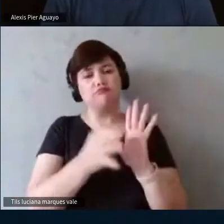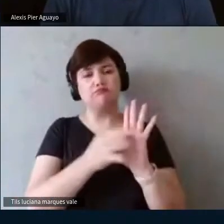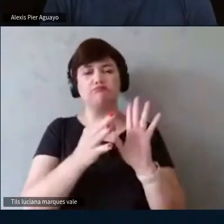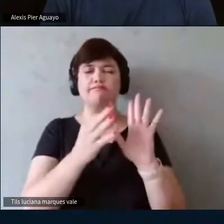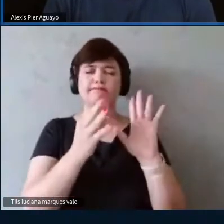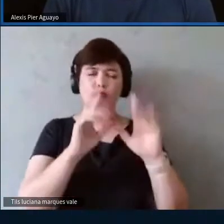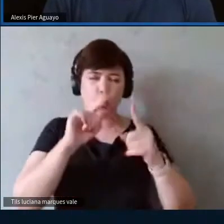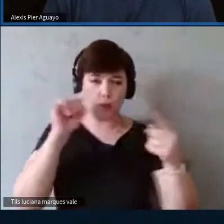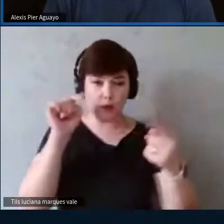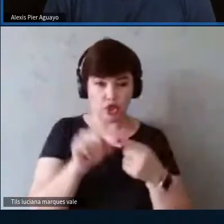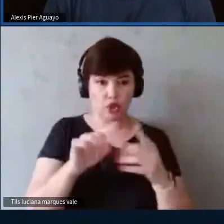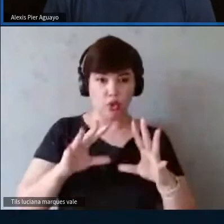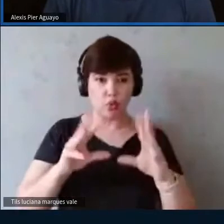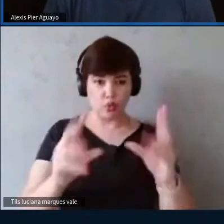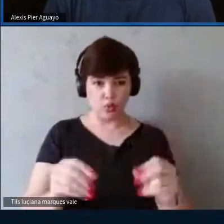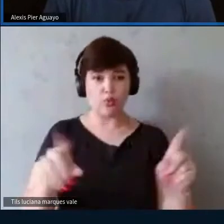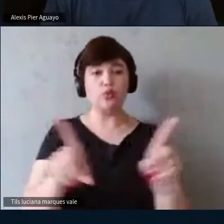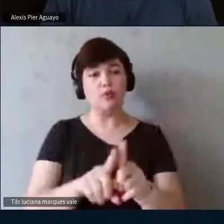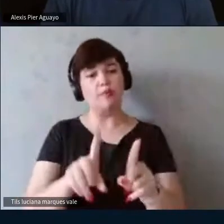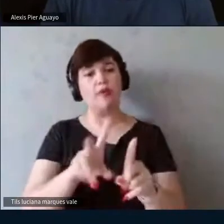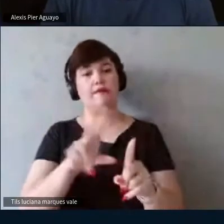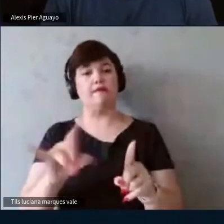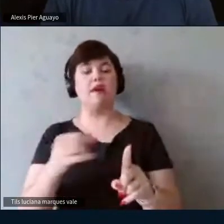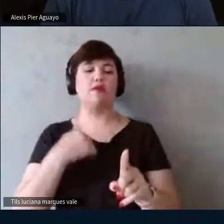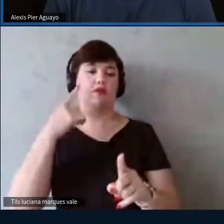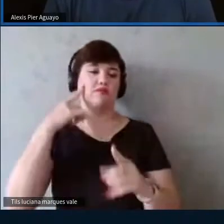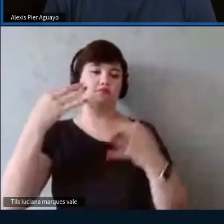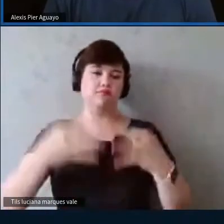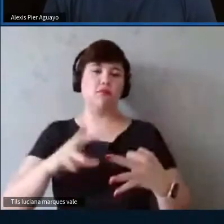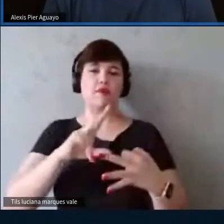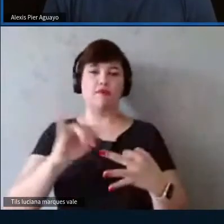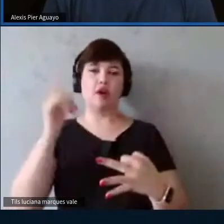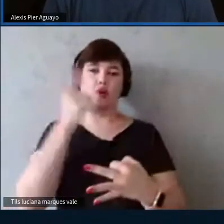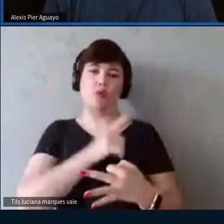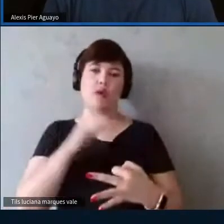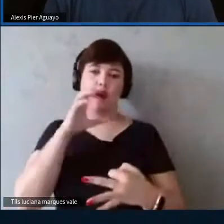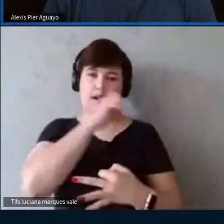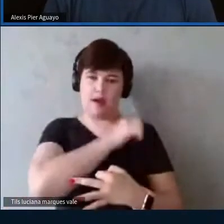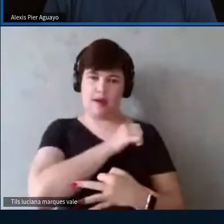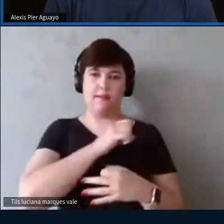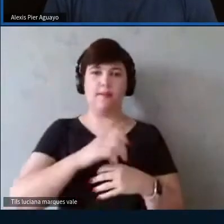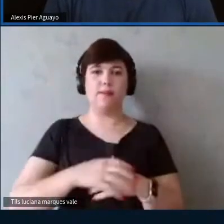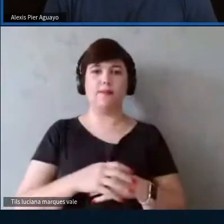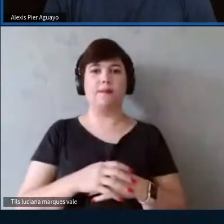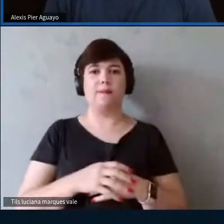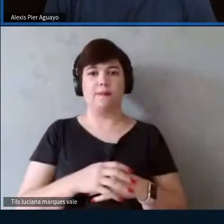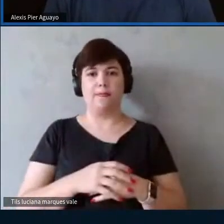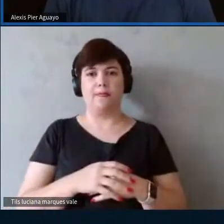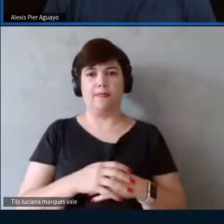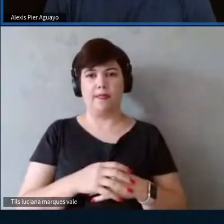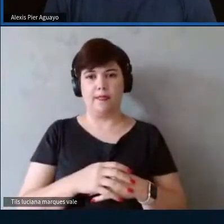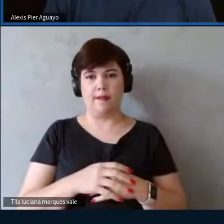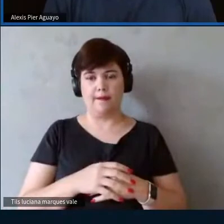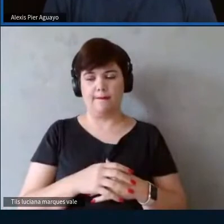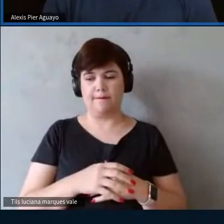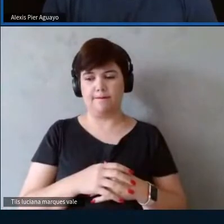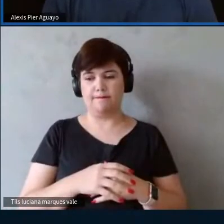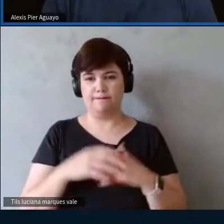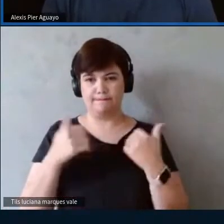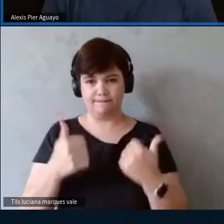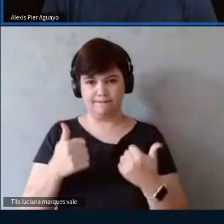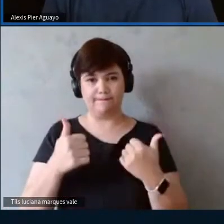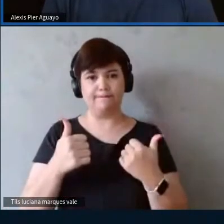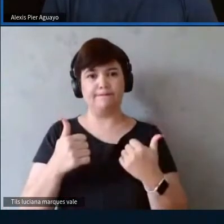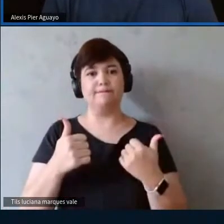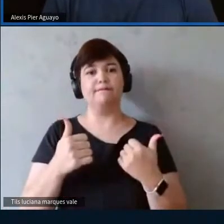Muito objetivas e que tenho certeza que você vai conseguir fazer rapidamente, né? É bem rápido mesmo. Eu